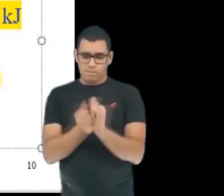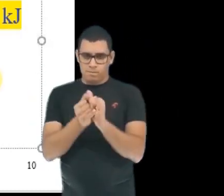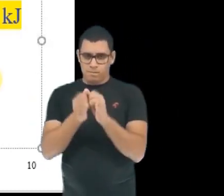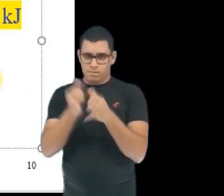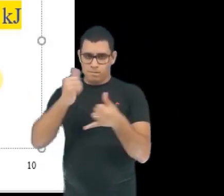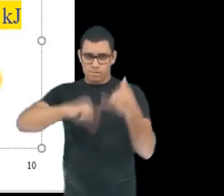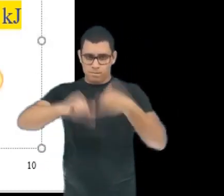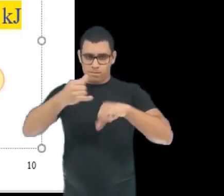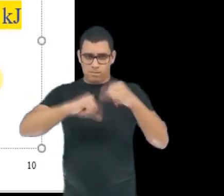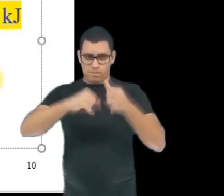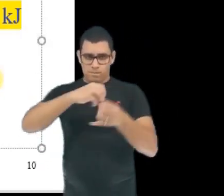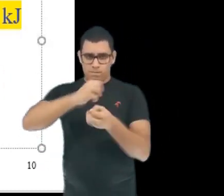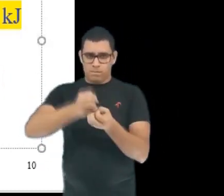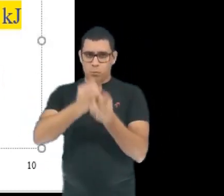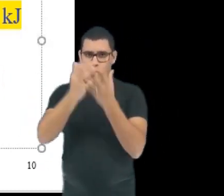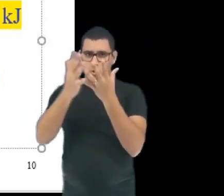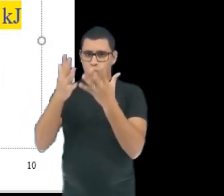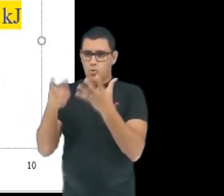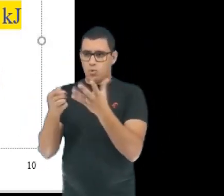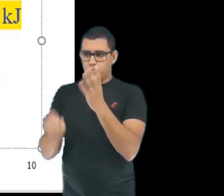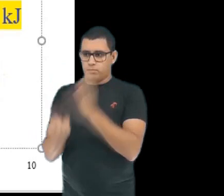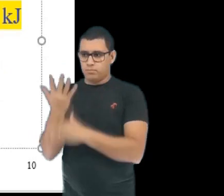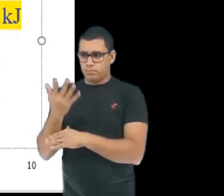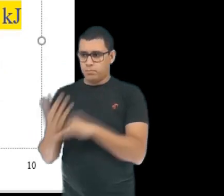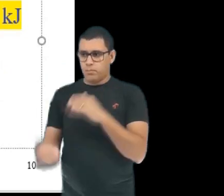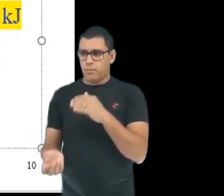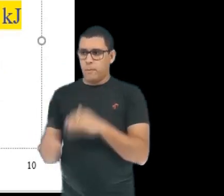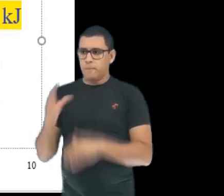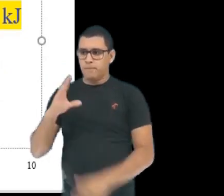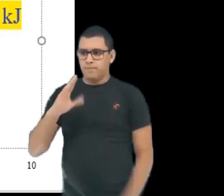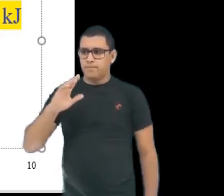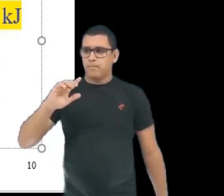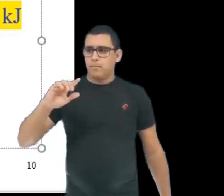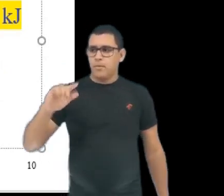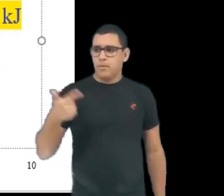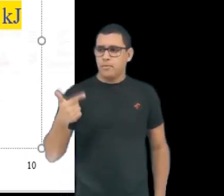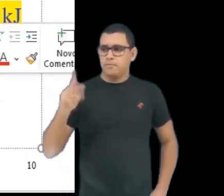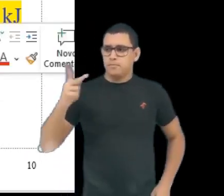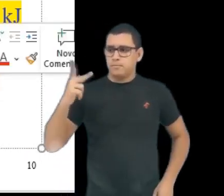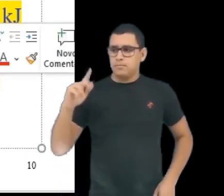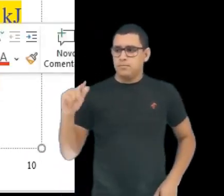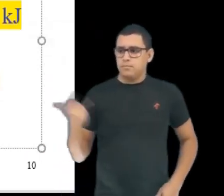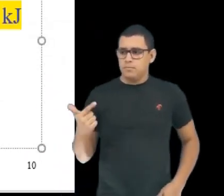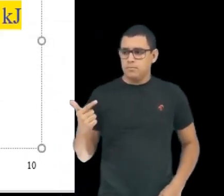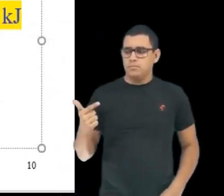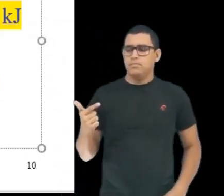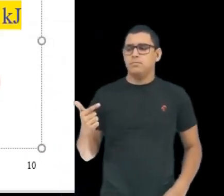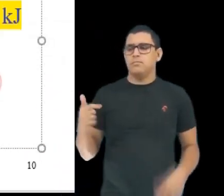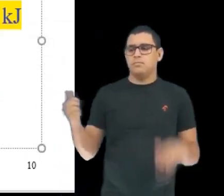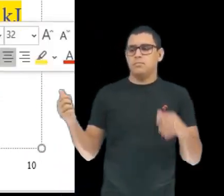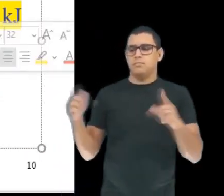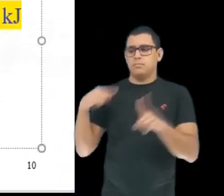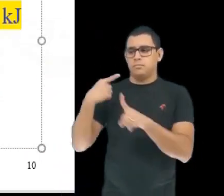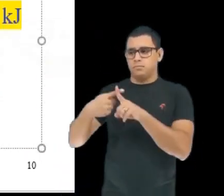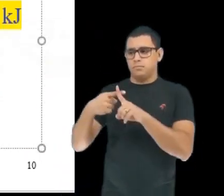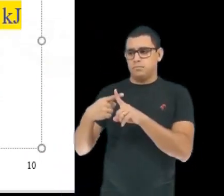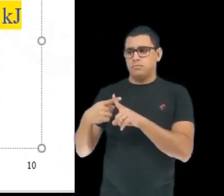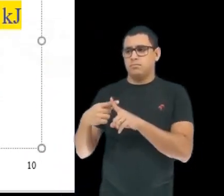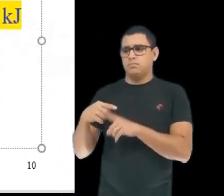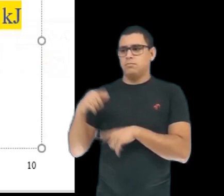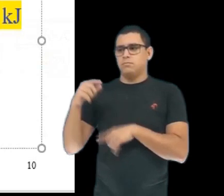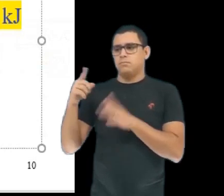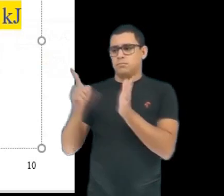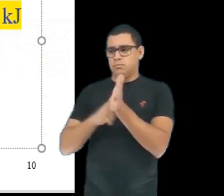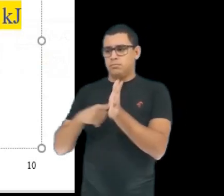menos 52. Significa dizer que isso aqui foi formado, mais isso aqui que foi